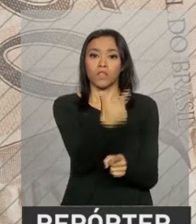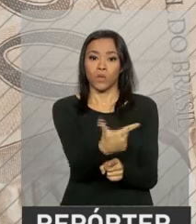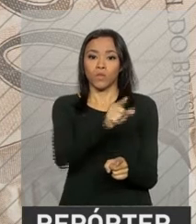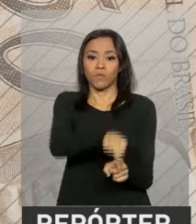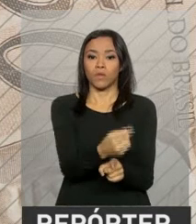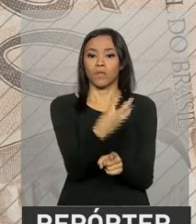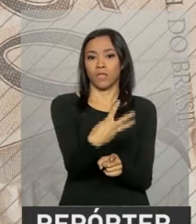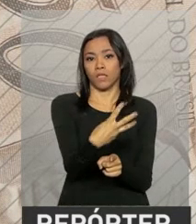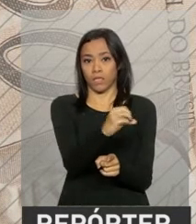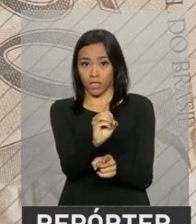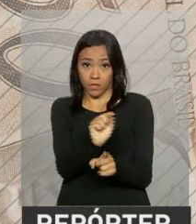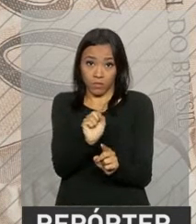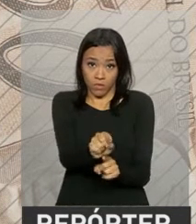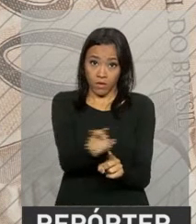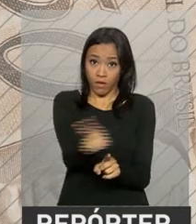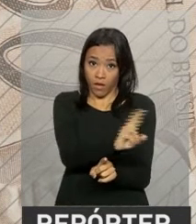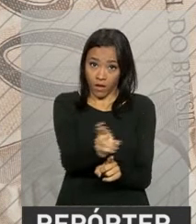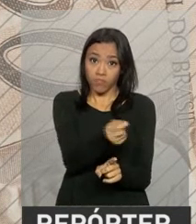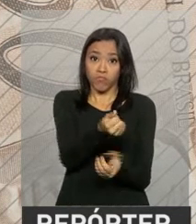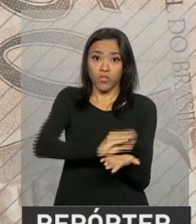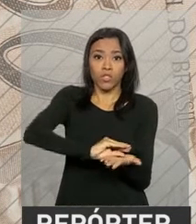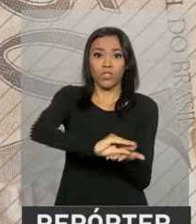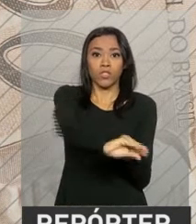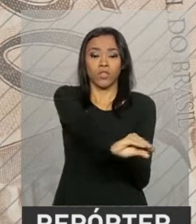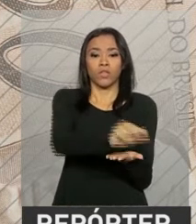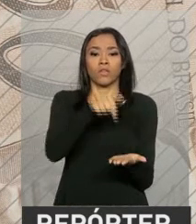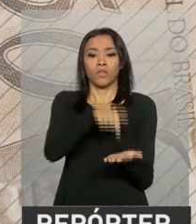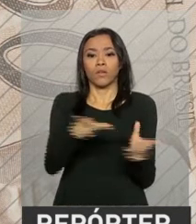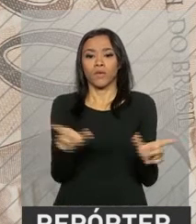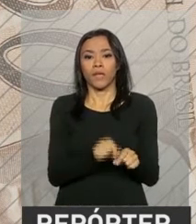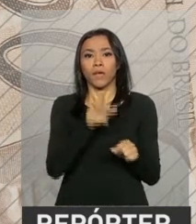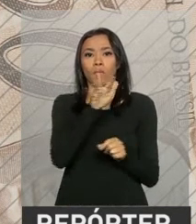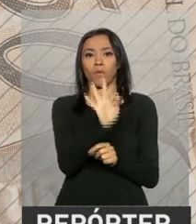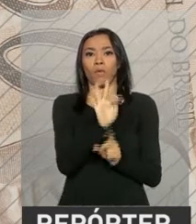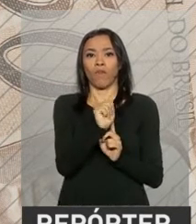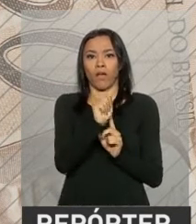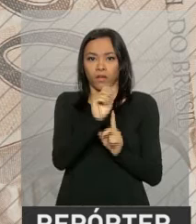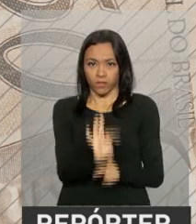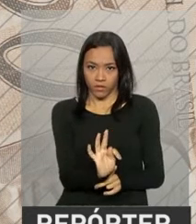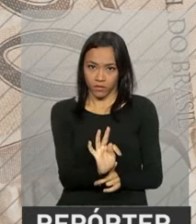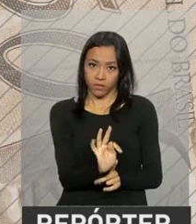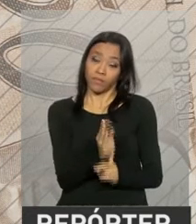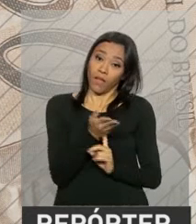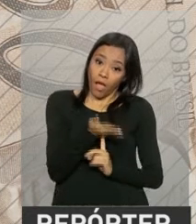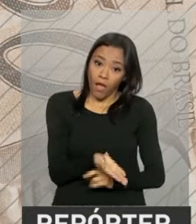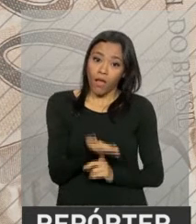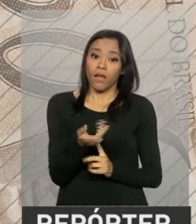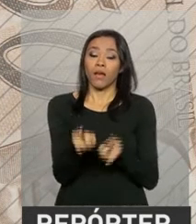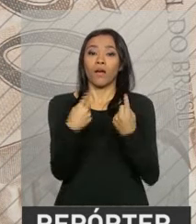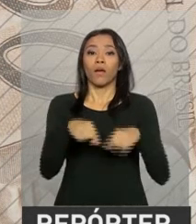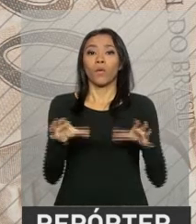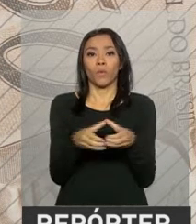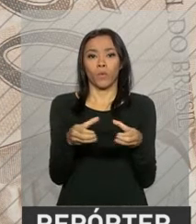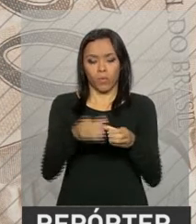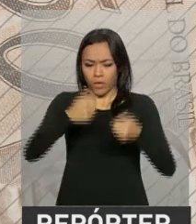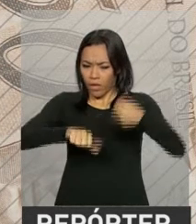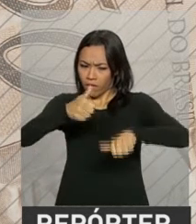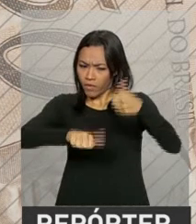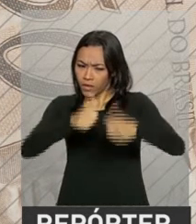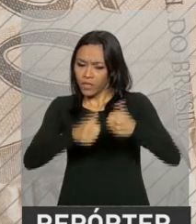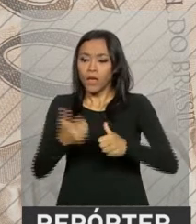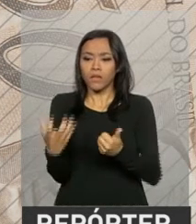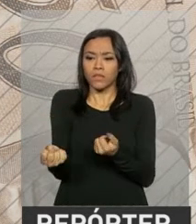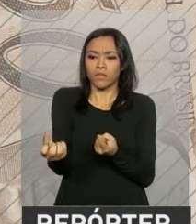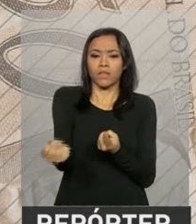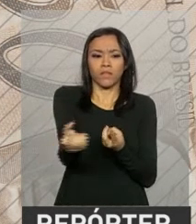trezentos mil reais em recursos do fundo de amparo ao trabalhador o comitê que avalia as solicitações de adesão